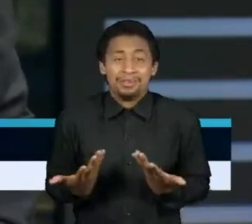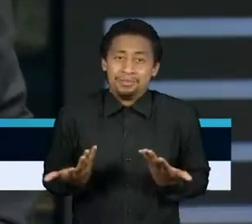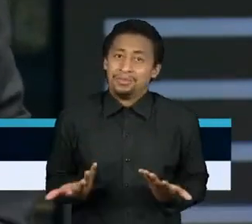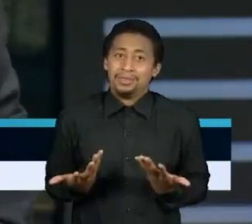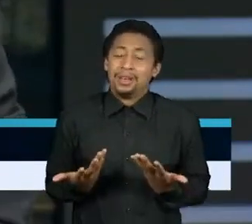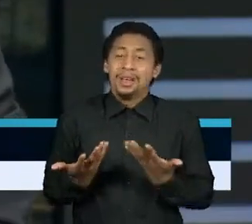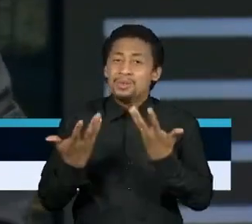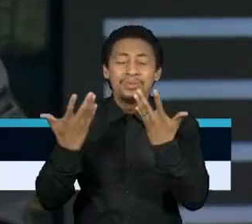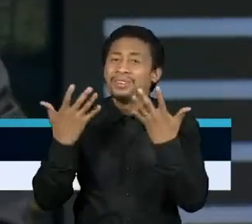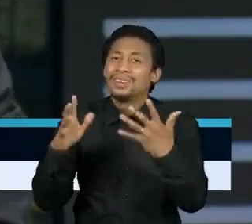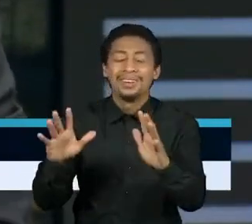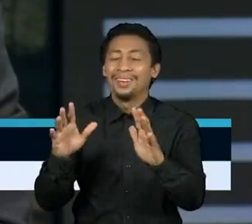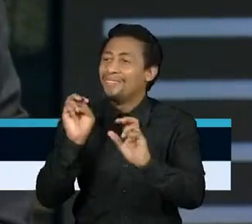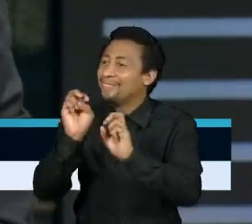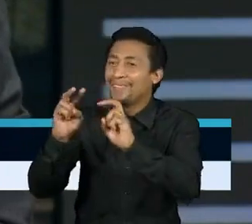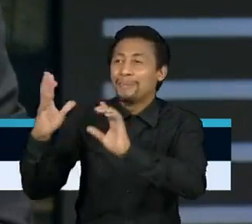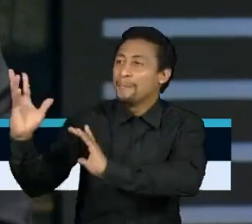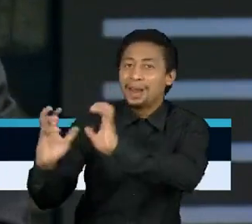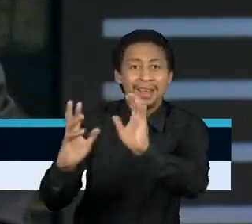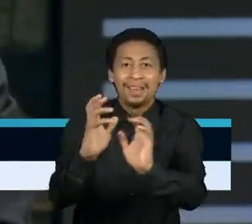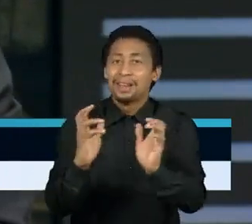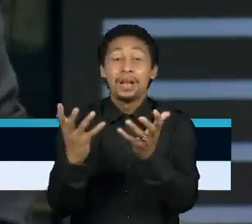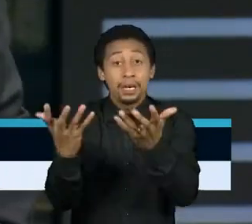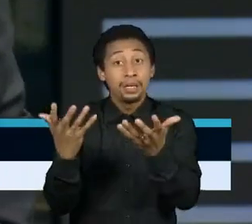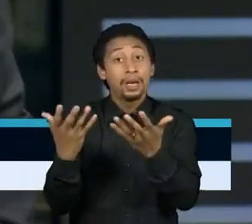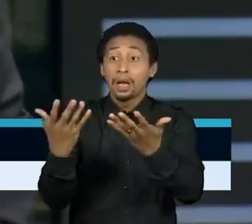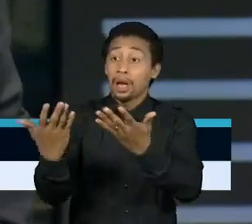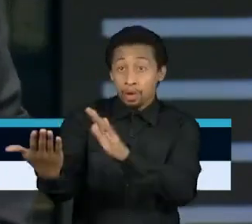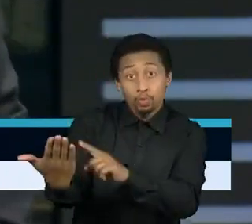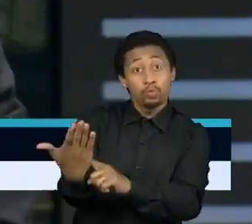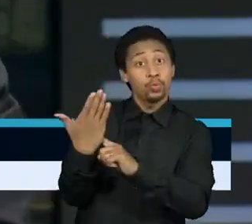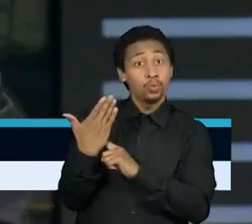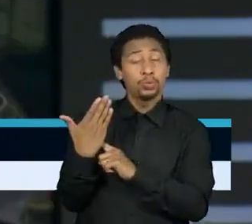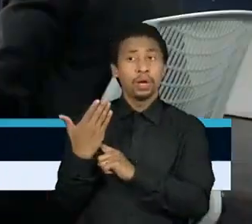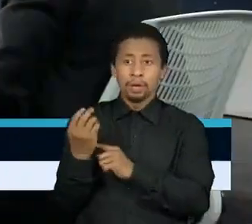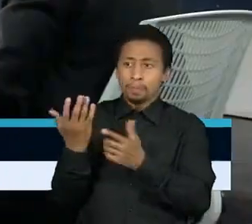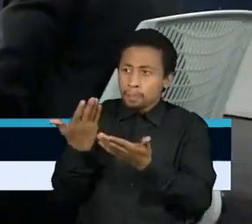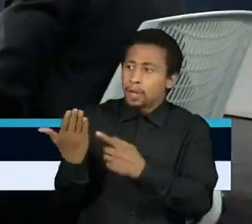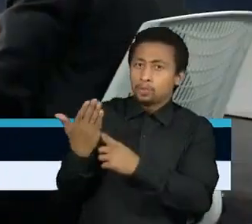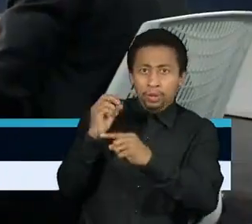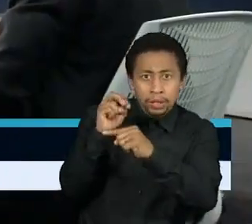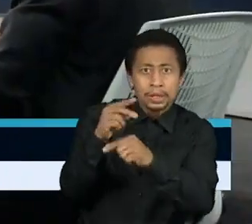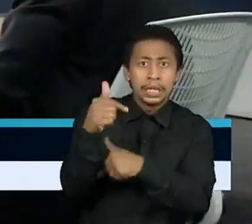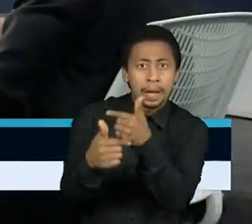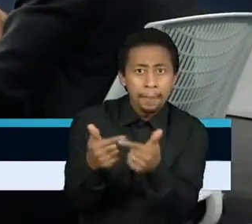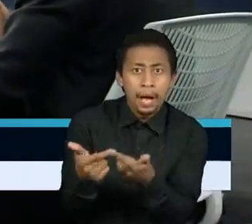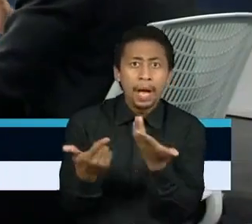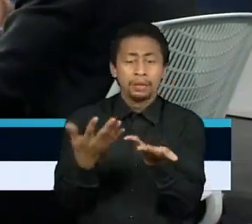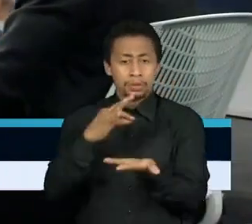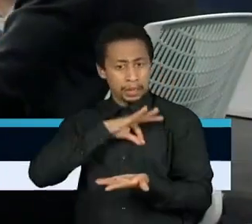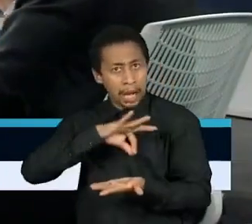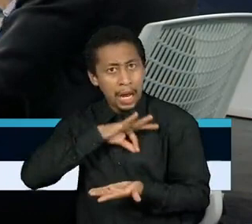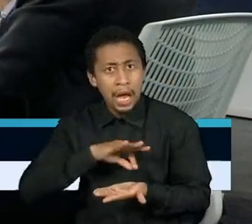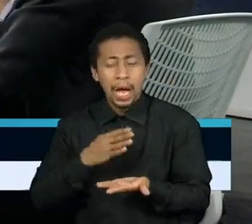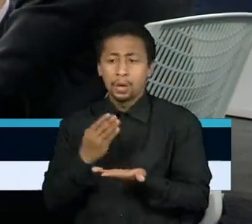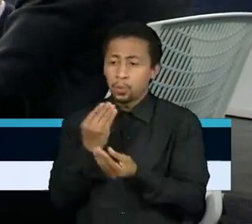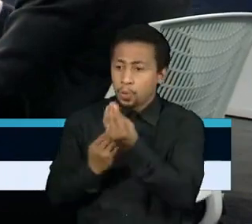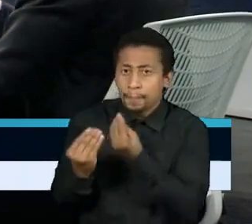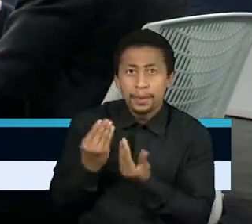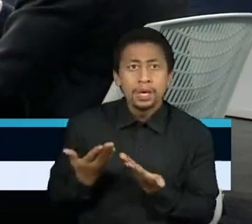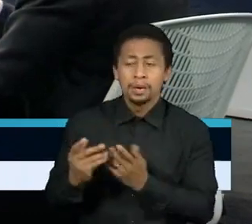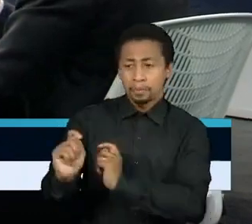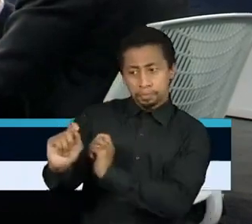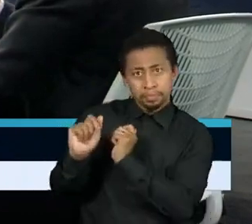da desigualdade, como é que eu vou me alimentar, eu vou ter emprego ano que vem, eu vou ter possibilidade de melhorar o ano. Então, aquele que